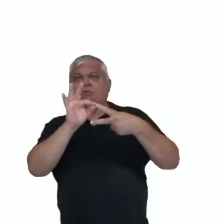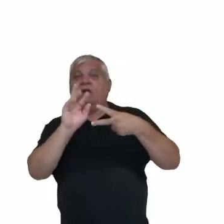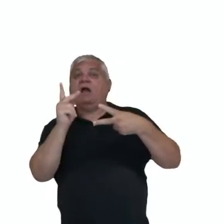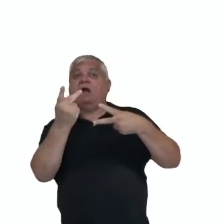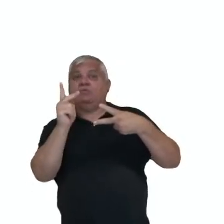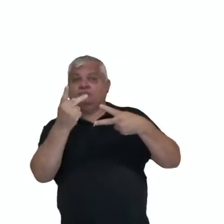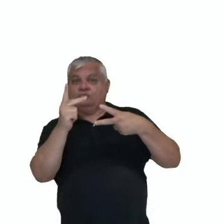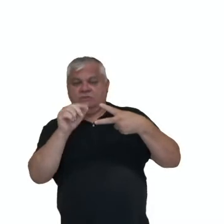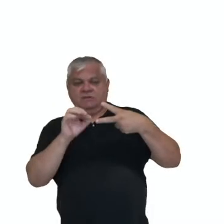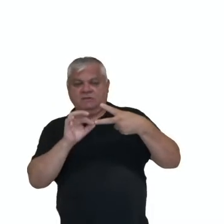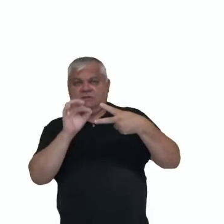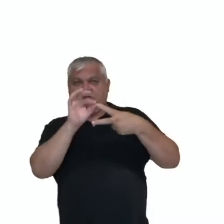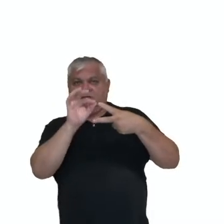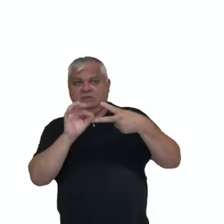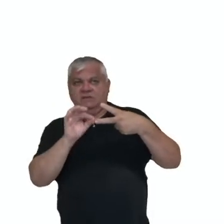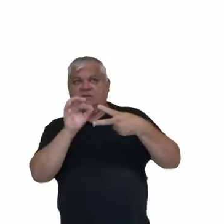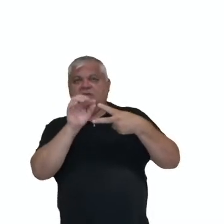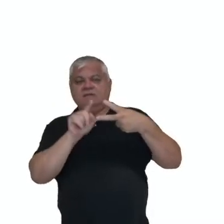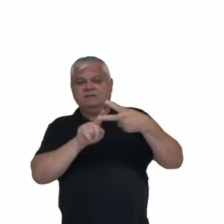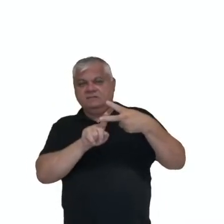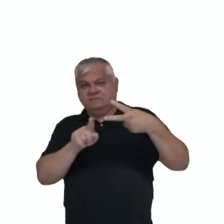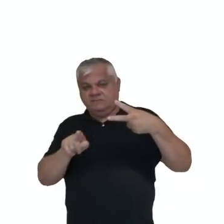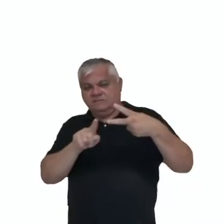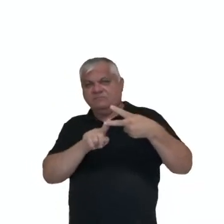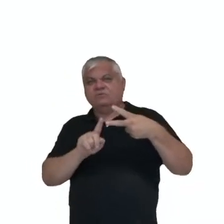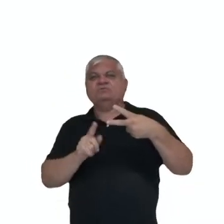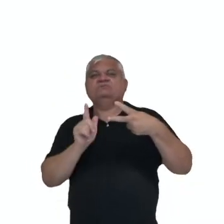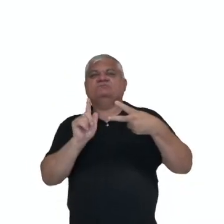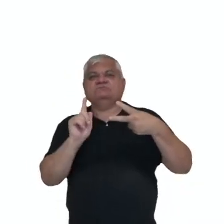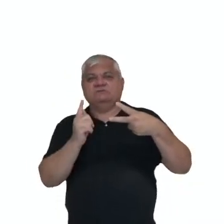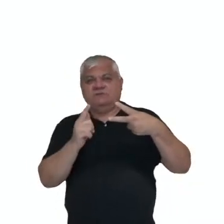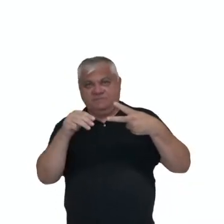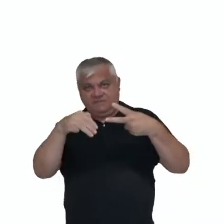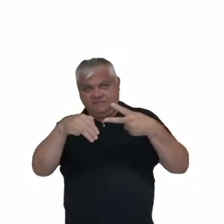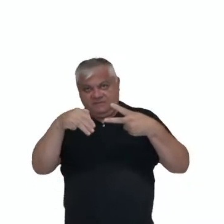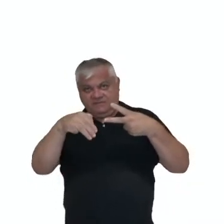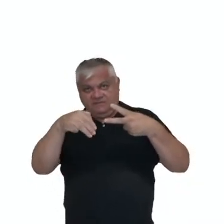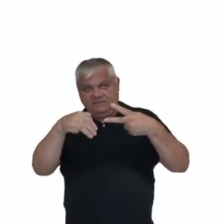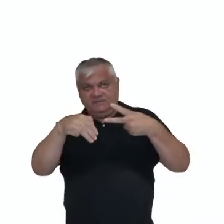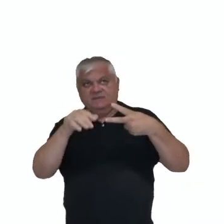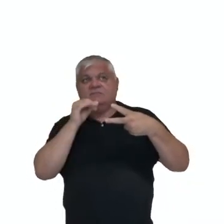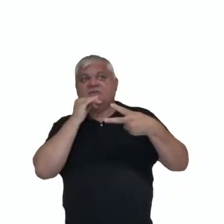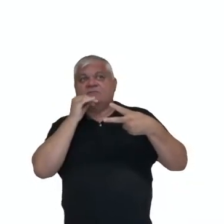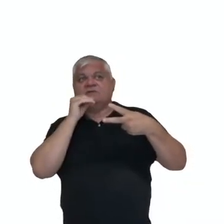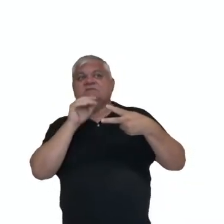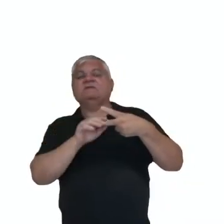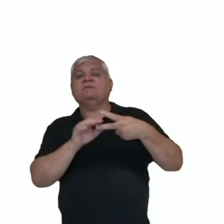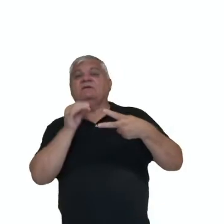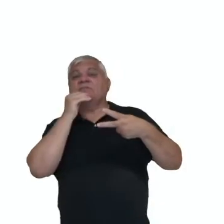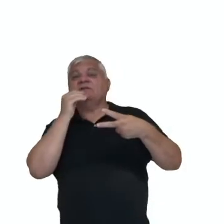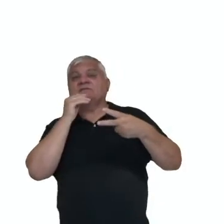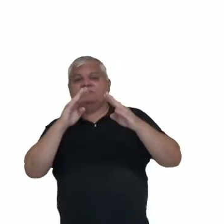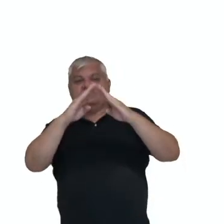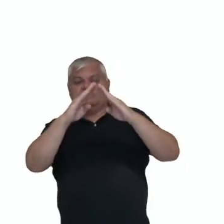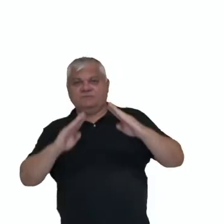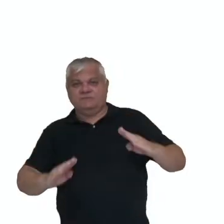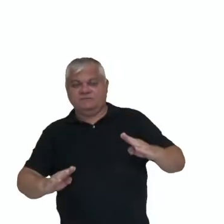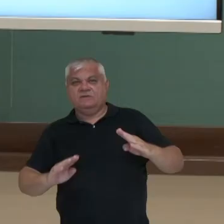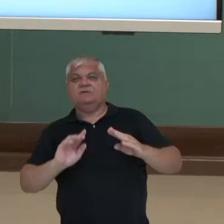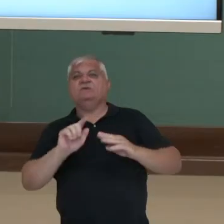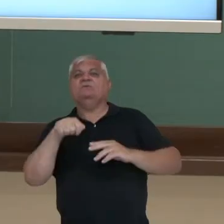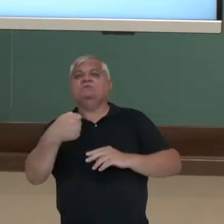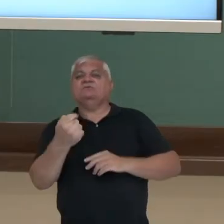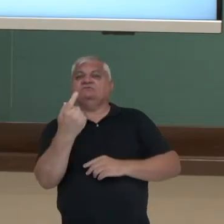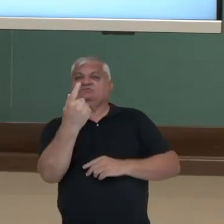simboliza por H, o apótema da base a gente simboliza pelo M e o apótema da pirâmide a gente simboliza